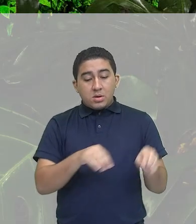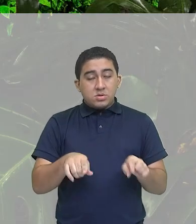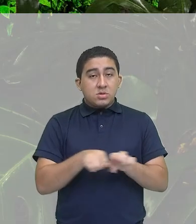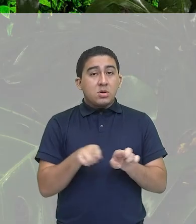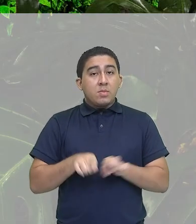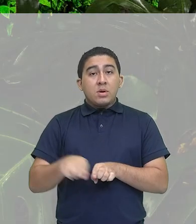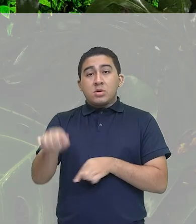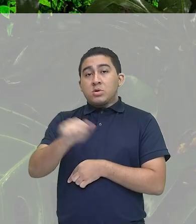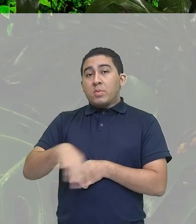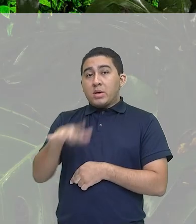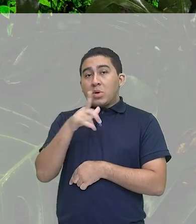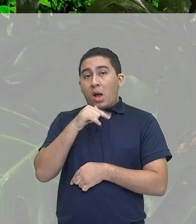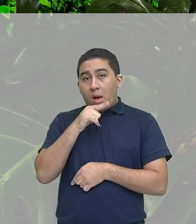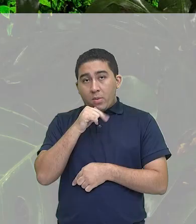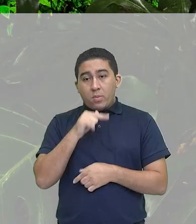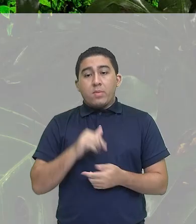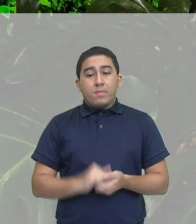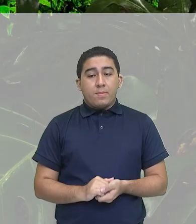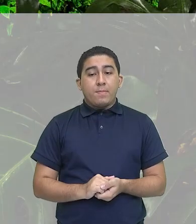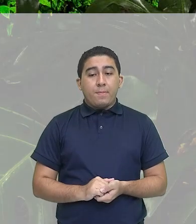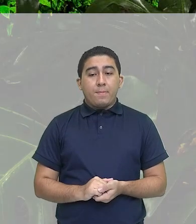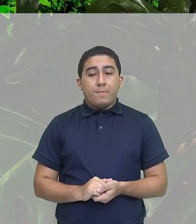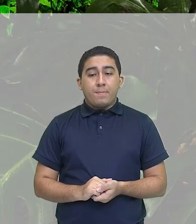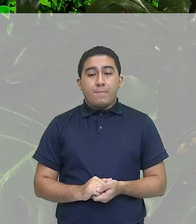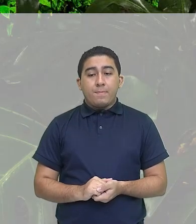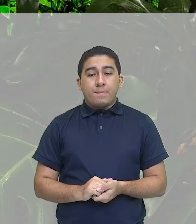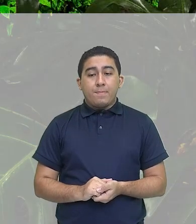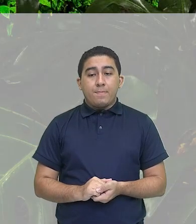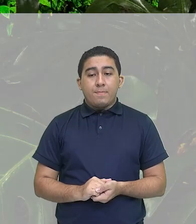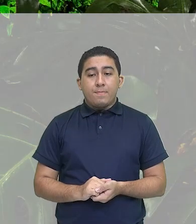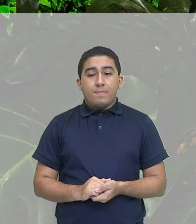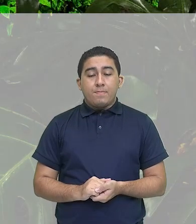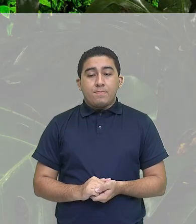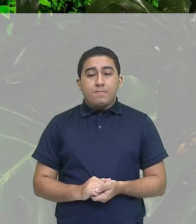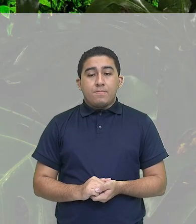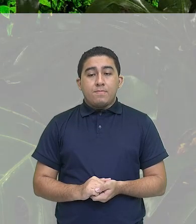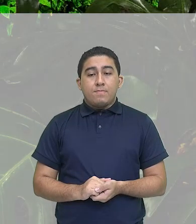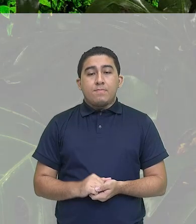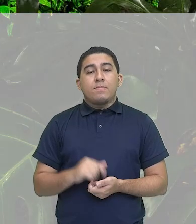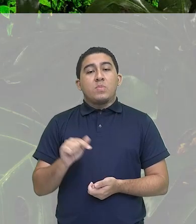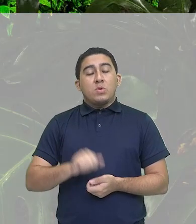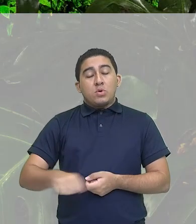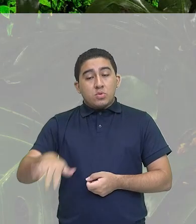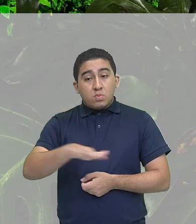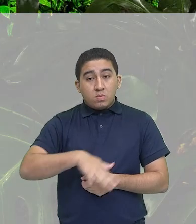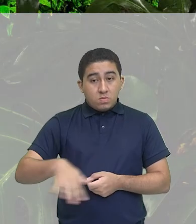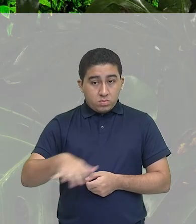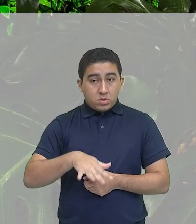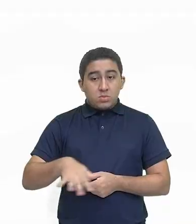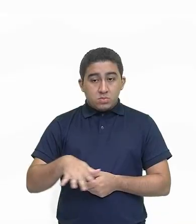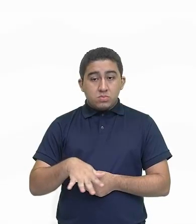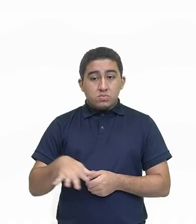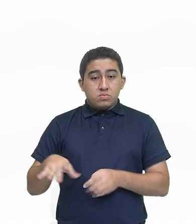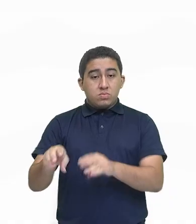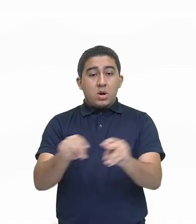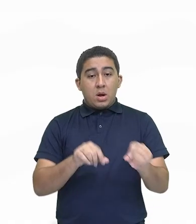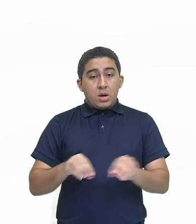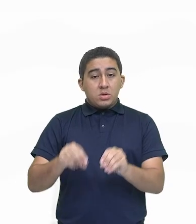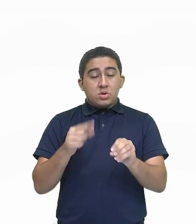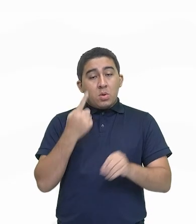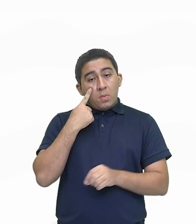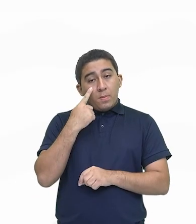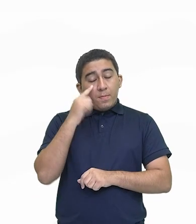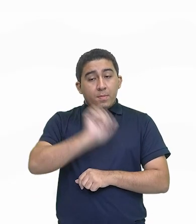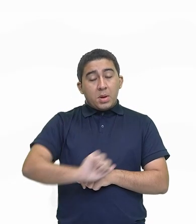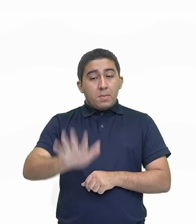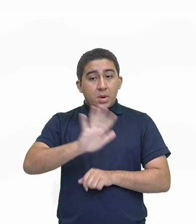em ambientes aquáticos. Tá? Vamos ver que no ambiente terrestre, nós temos aí uma ilustração para mostrar